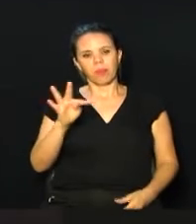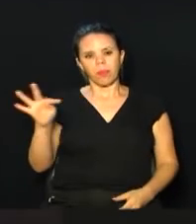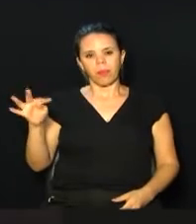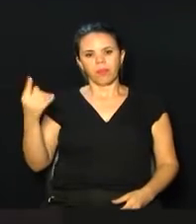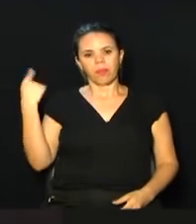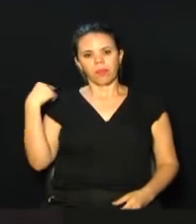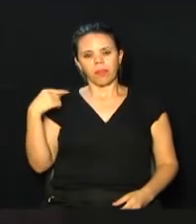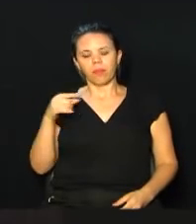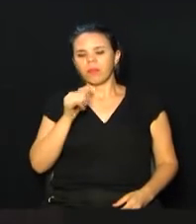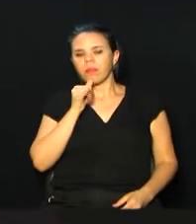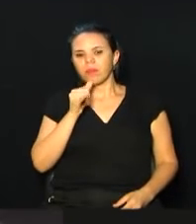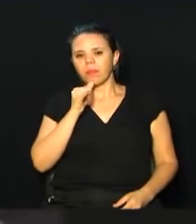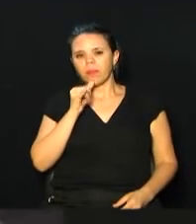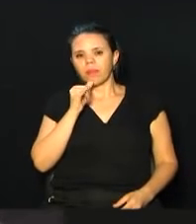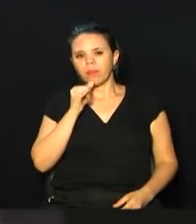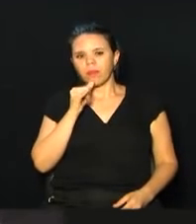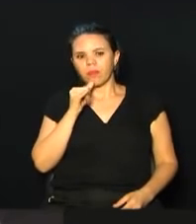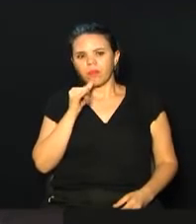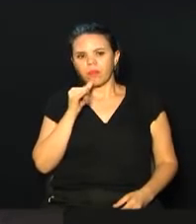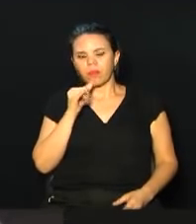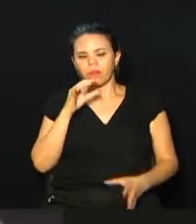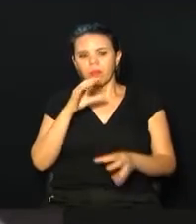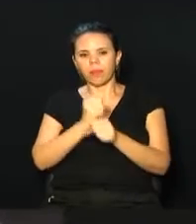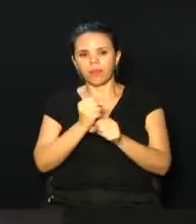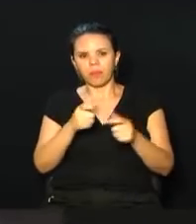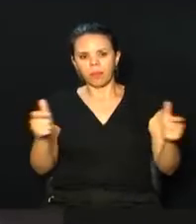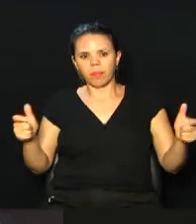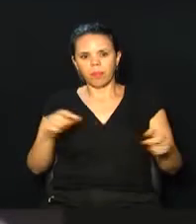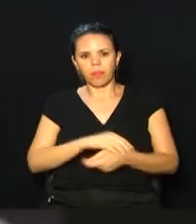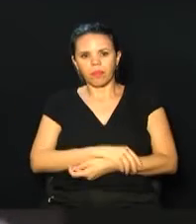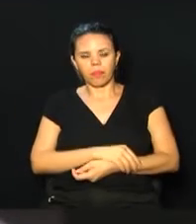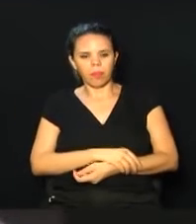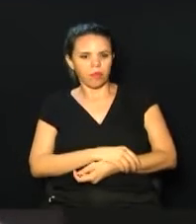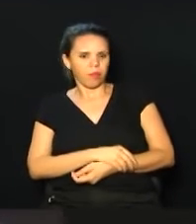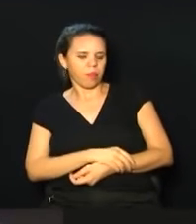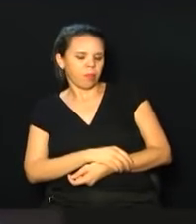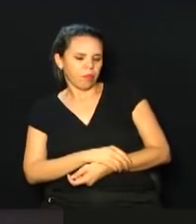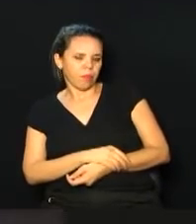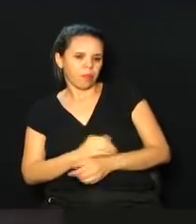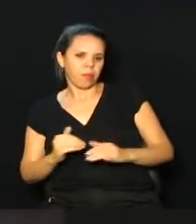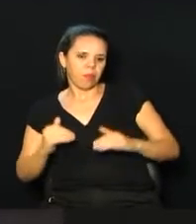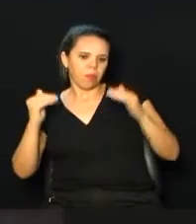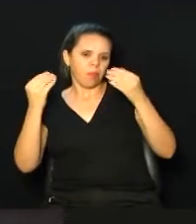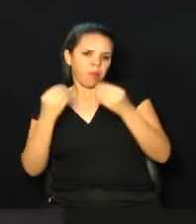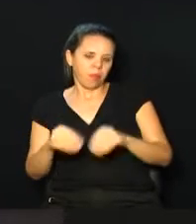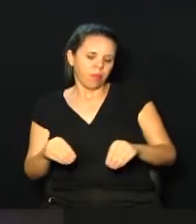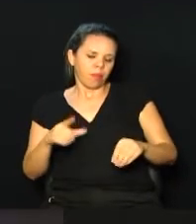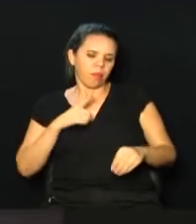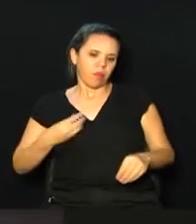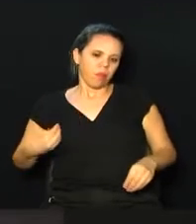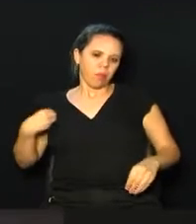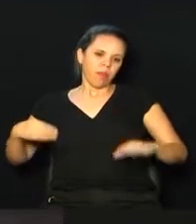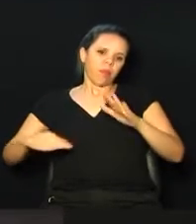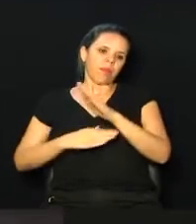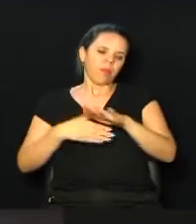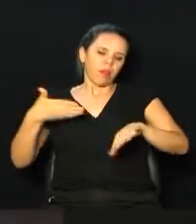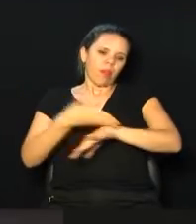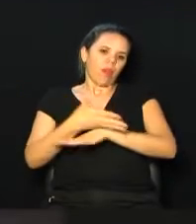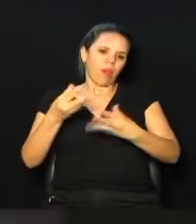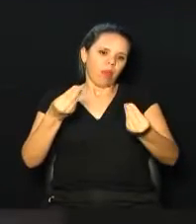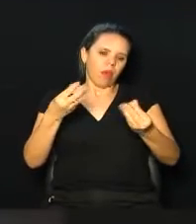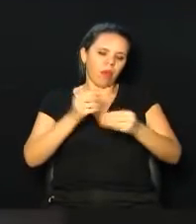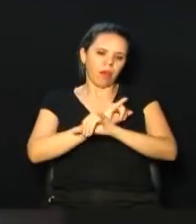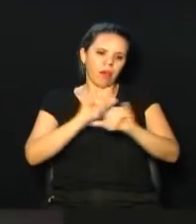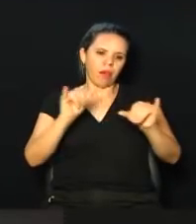como um exemplo análogo, uma obra de grande porte, de grande impacto, estive na Câmara inúmeras vezes falando